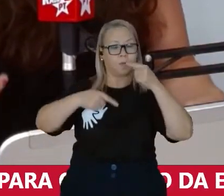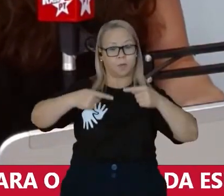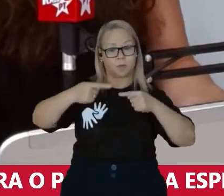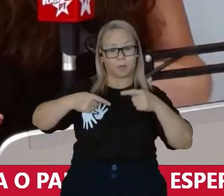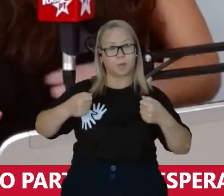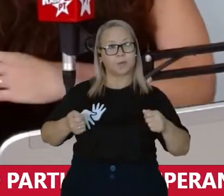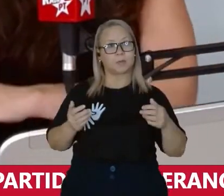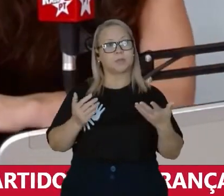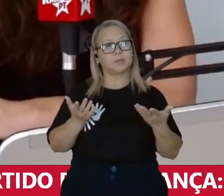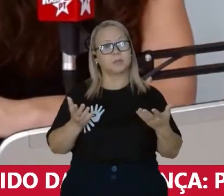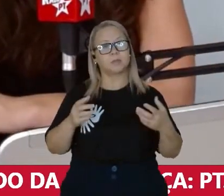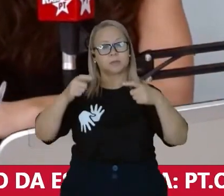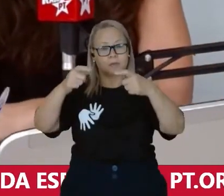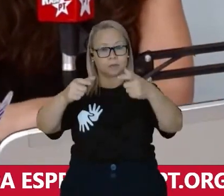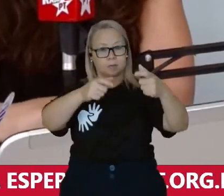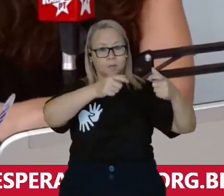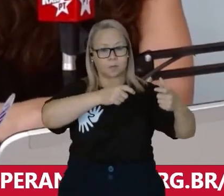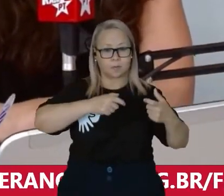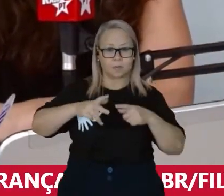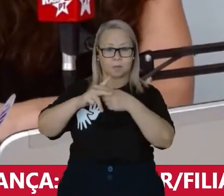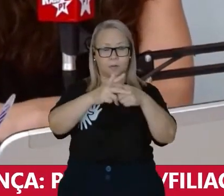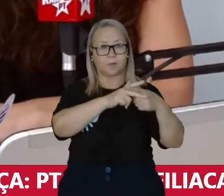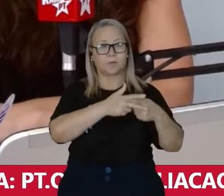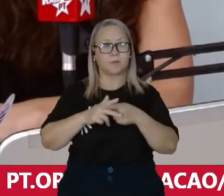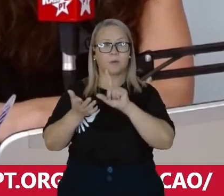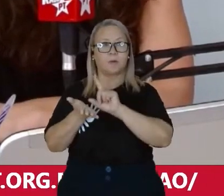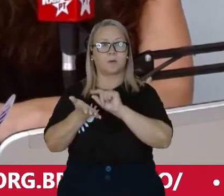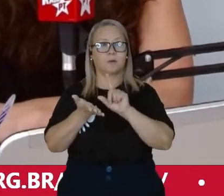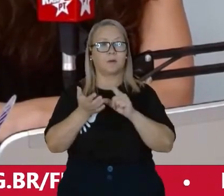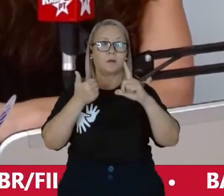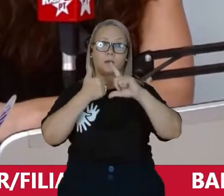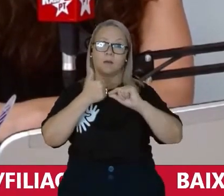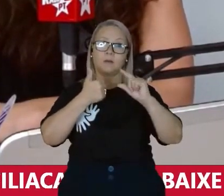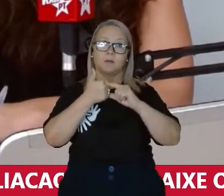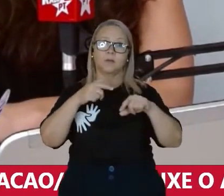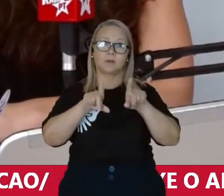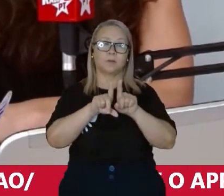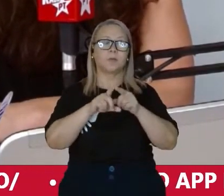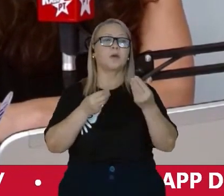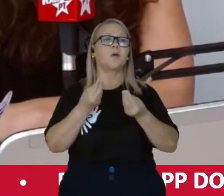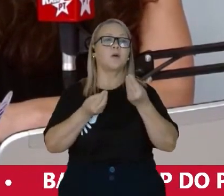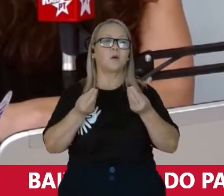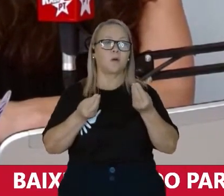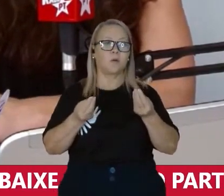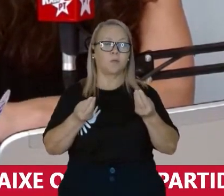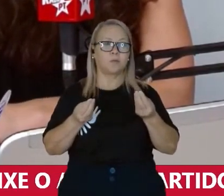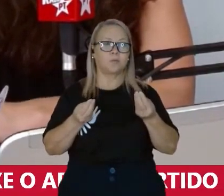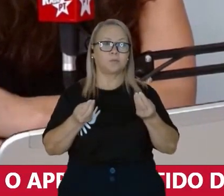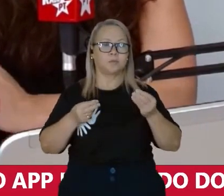que se apropriar também dessas ferramentas digitais. Queria saber qual é a sua opinião, como é que a militância, não só petista,